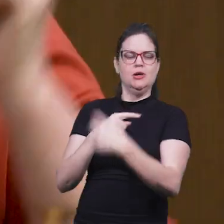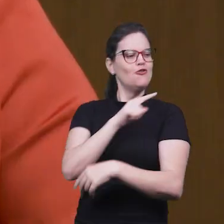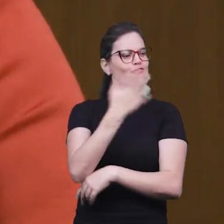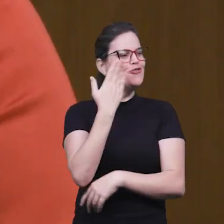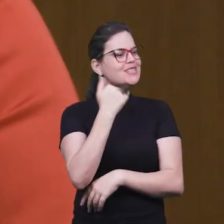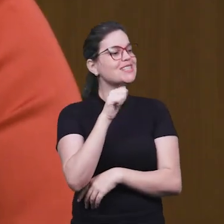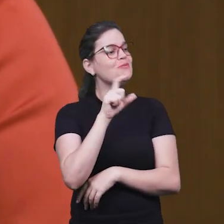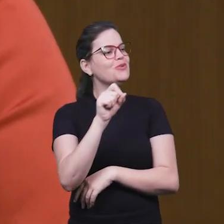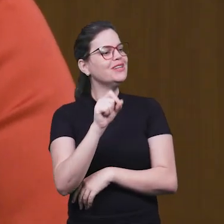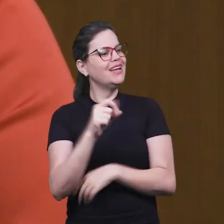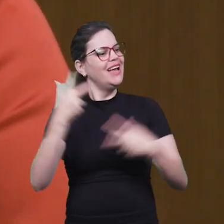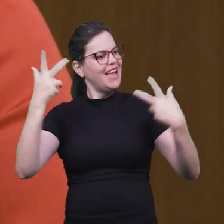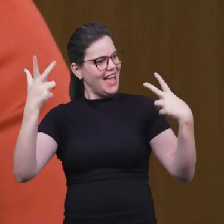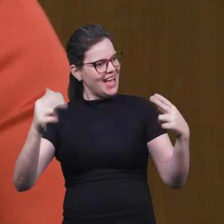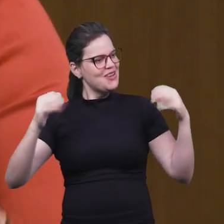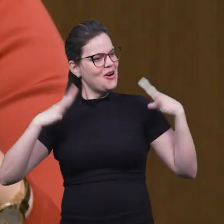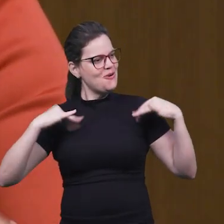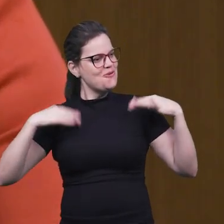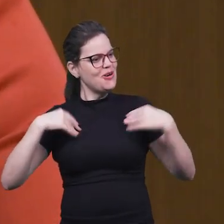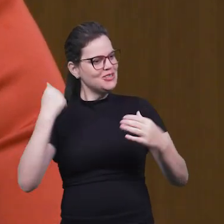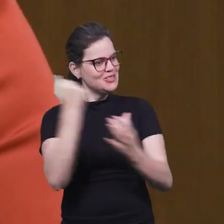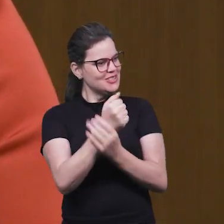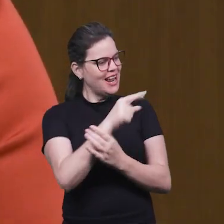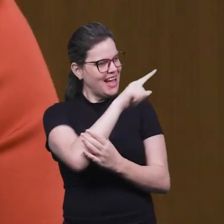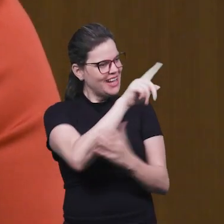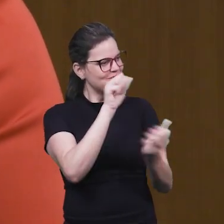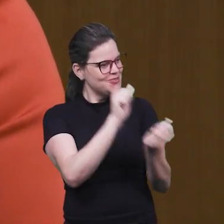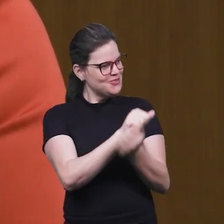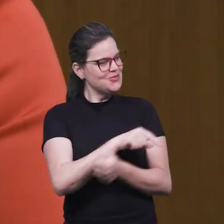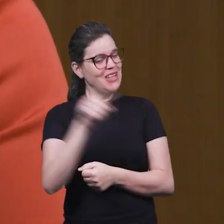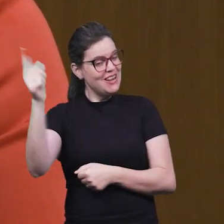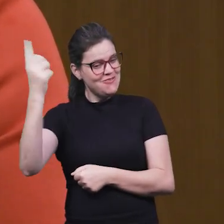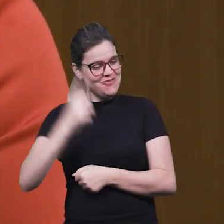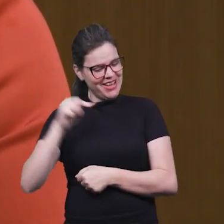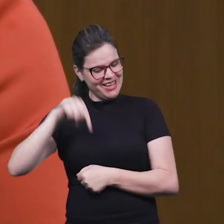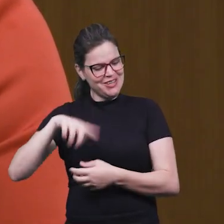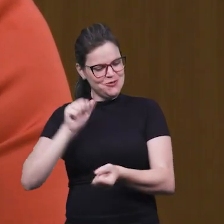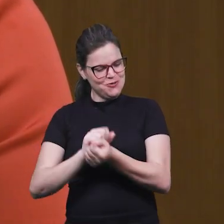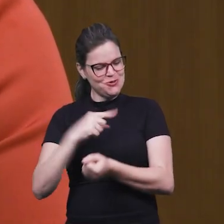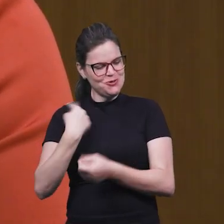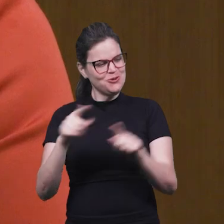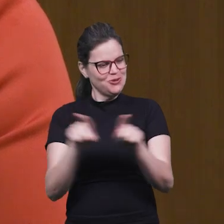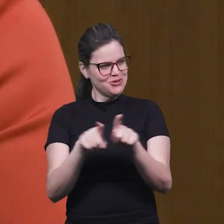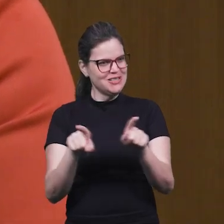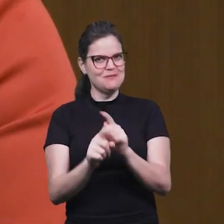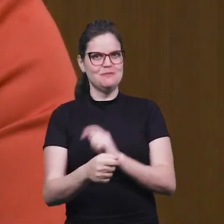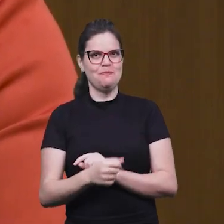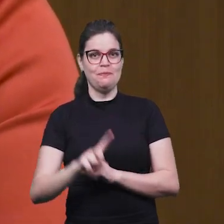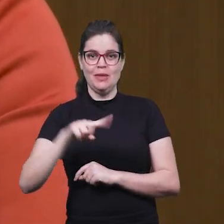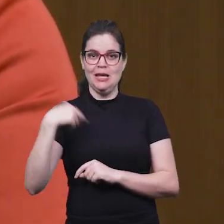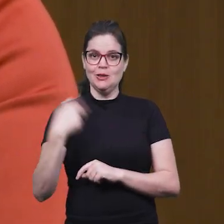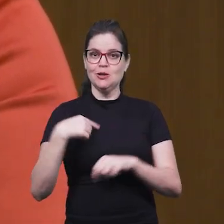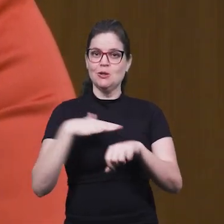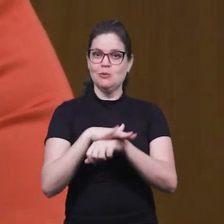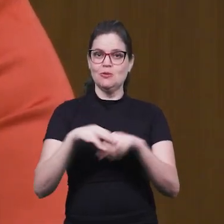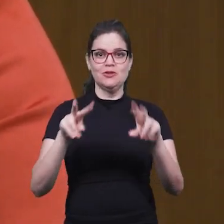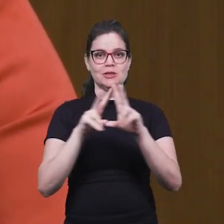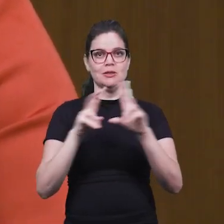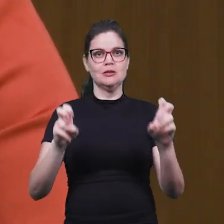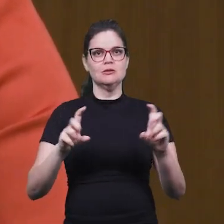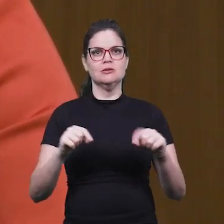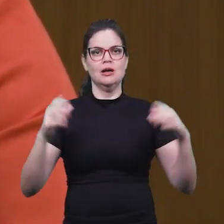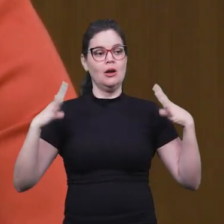que acompanhou Eleazir, que ele veio, está conosco aqui. Nós, como estamos falando da palavra, e os anjos estão